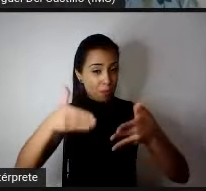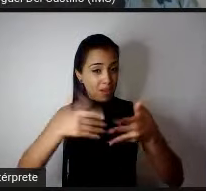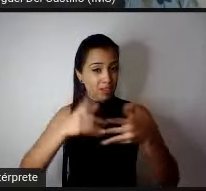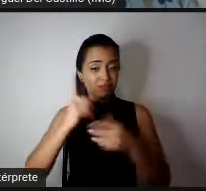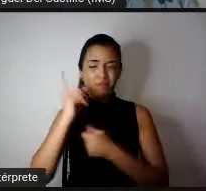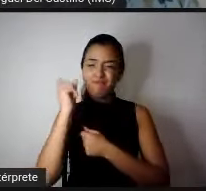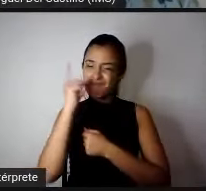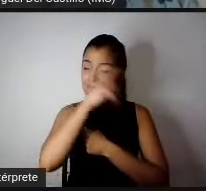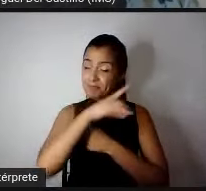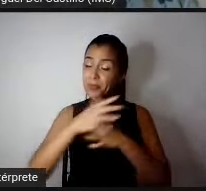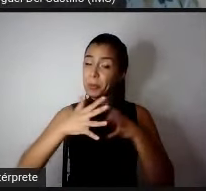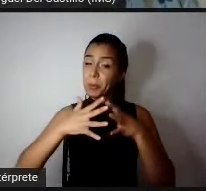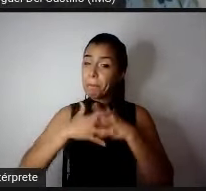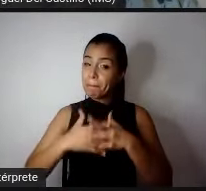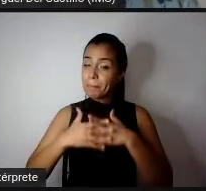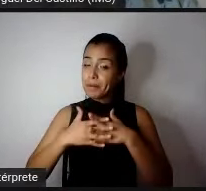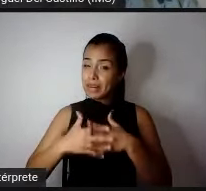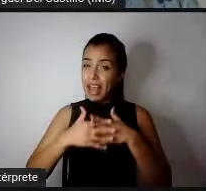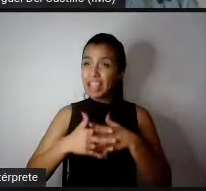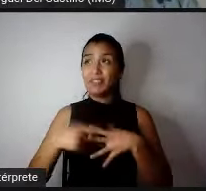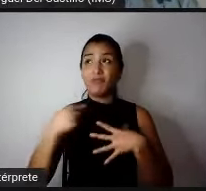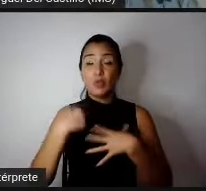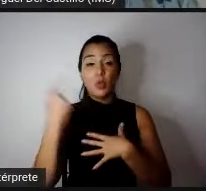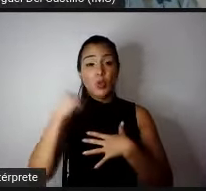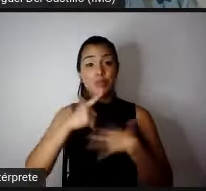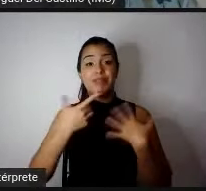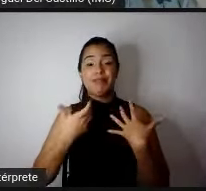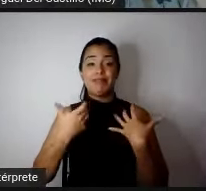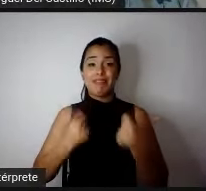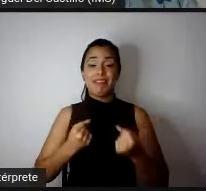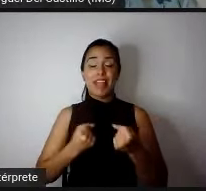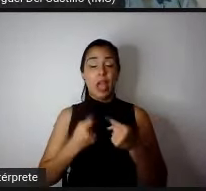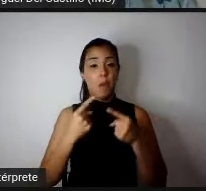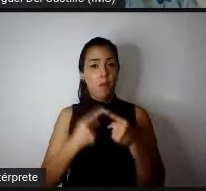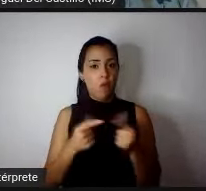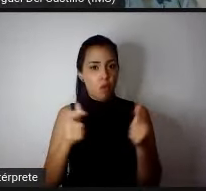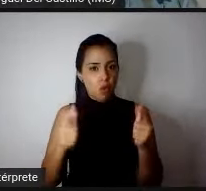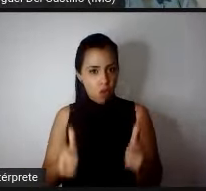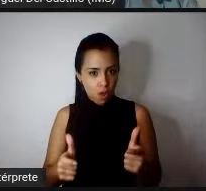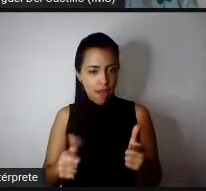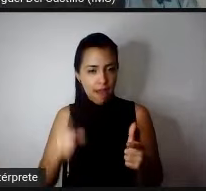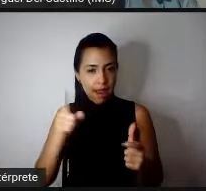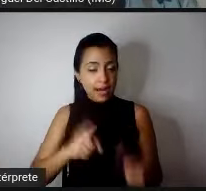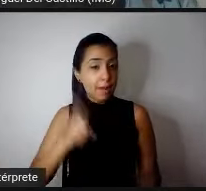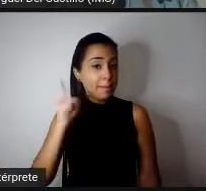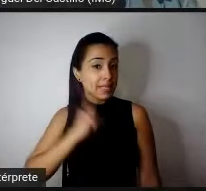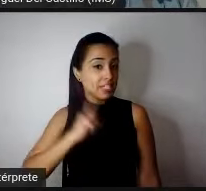ir, Minas Gerais, porque estava no meio de